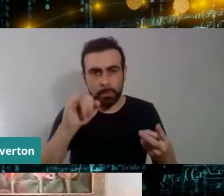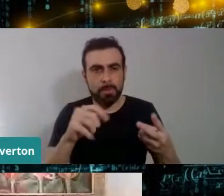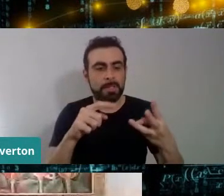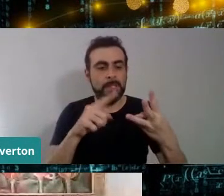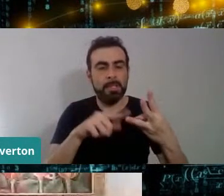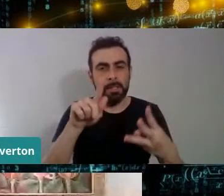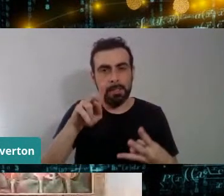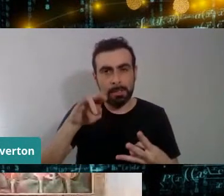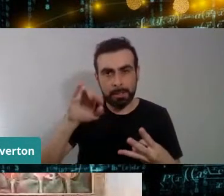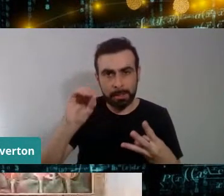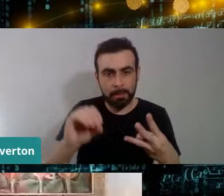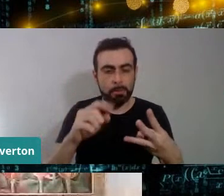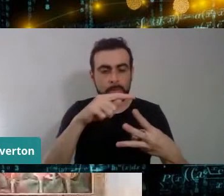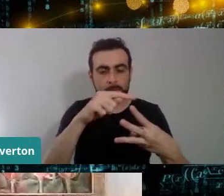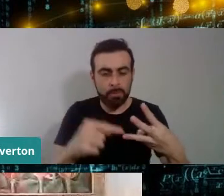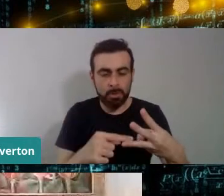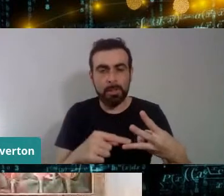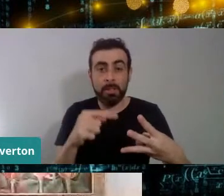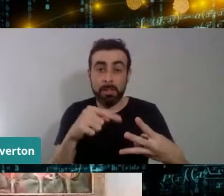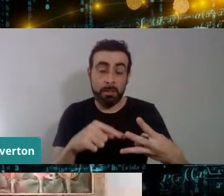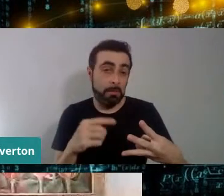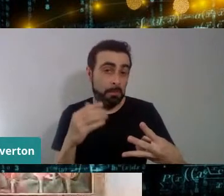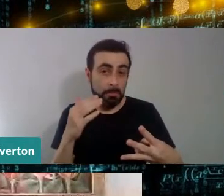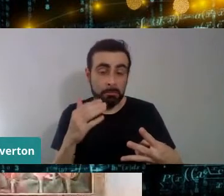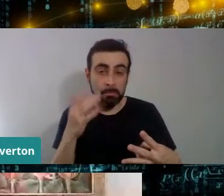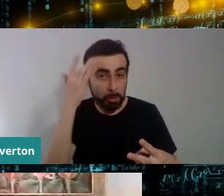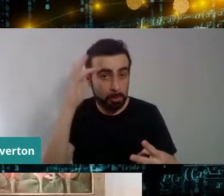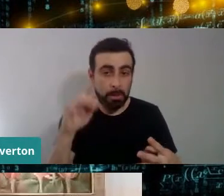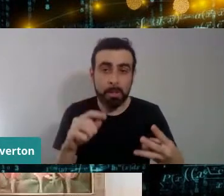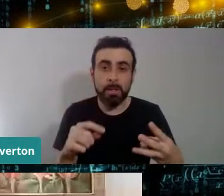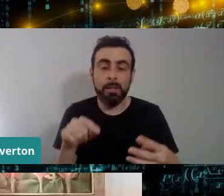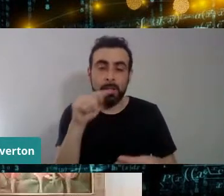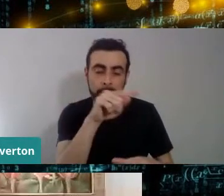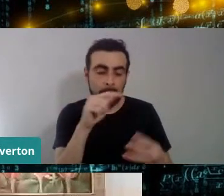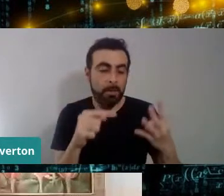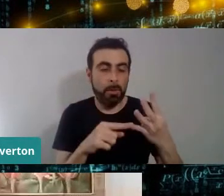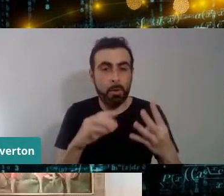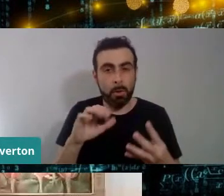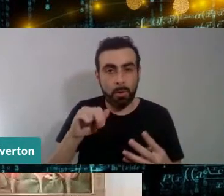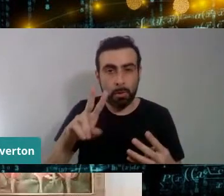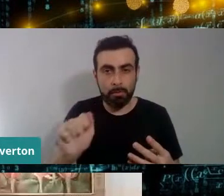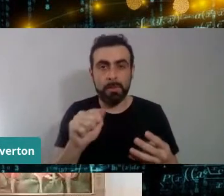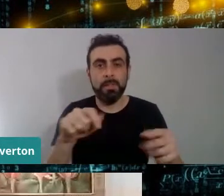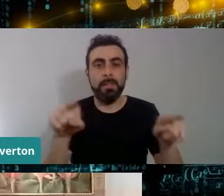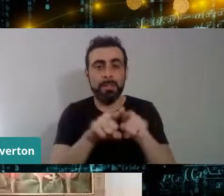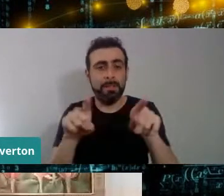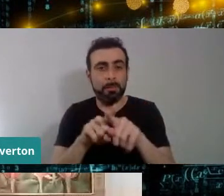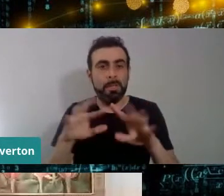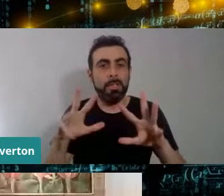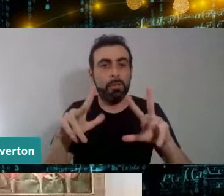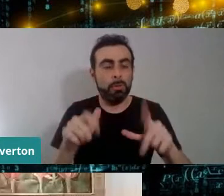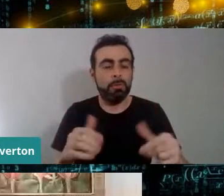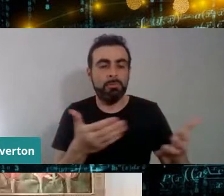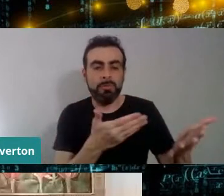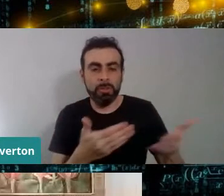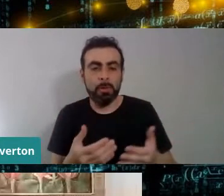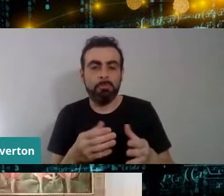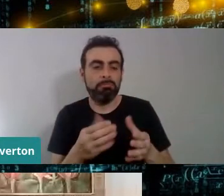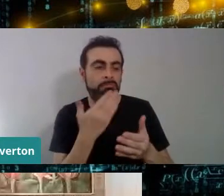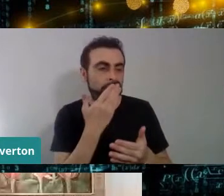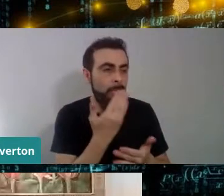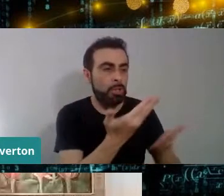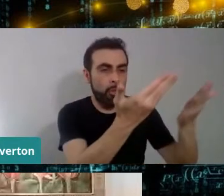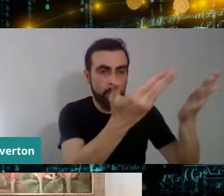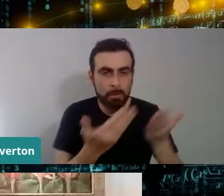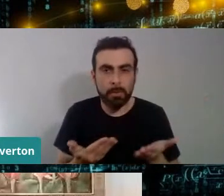ela está na sala ou não, mas eu estendi o convite a ela, professor Koga também foi estendido o convite, enfim, é uma honra